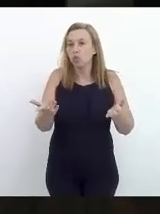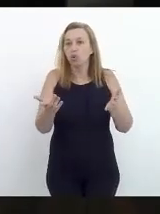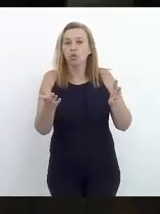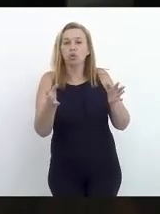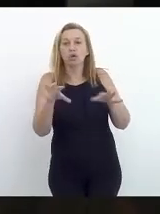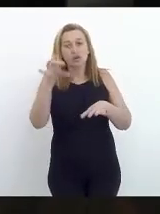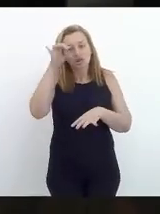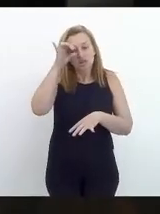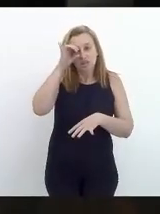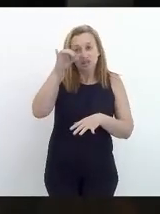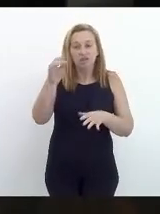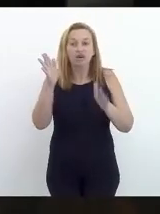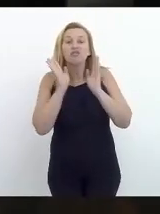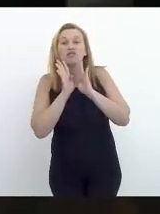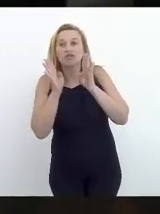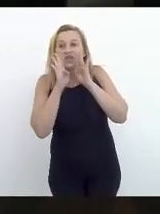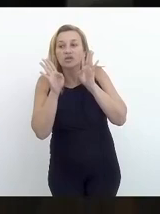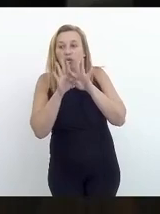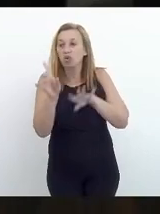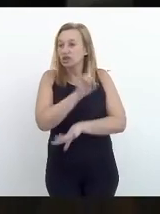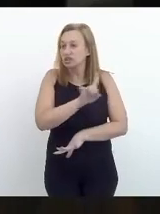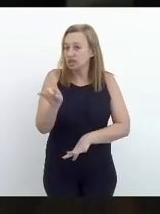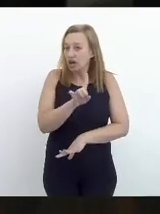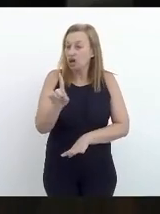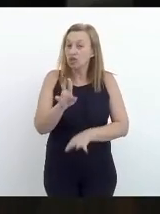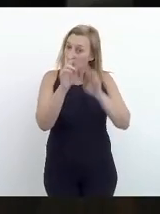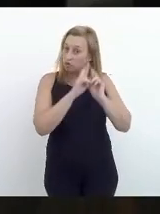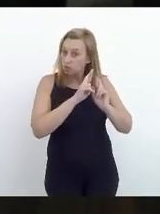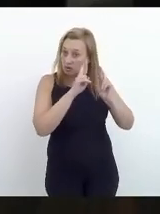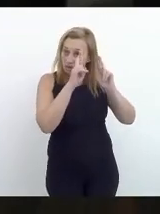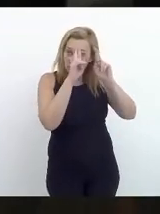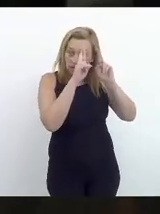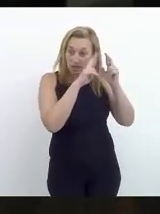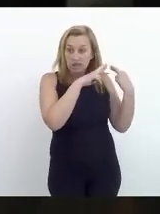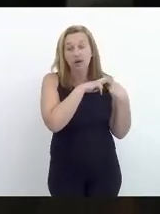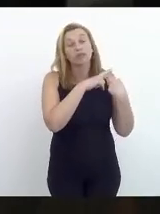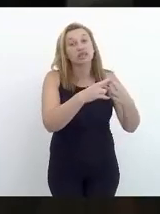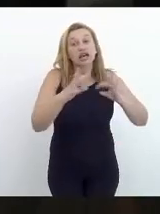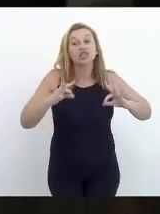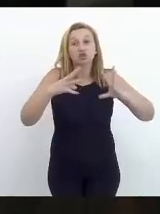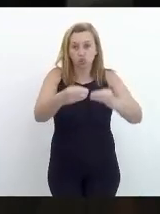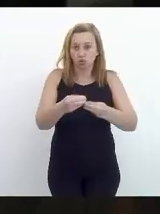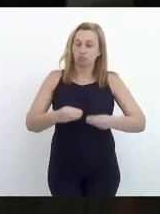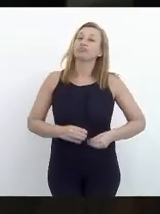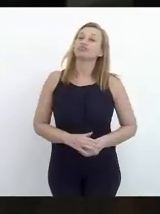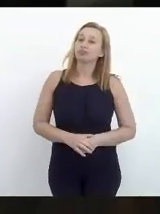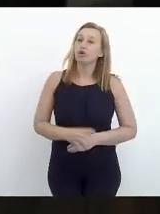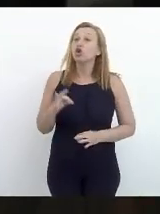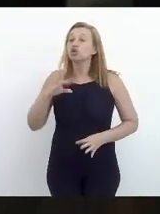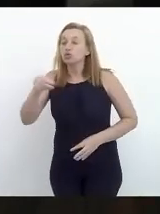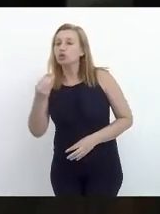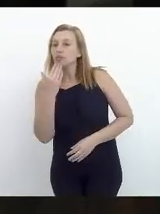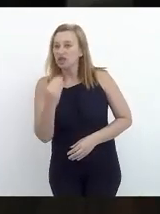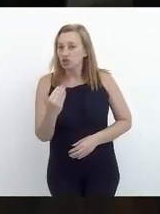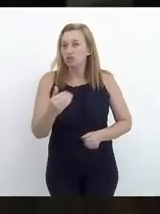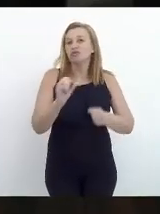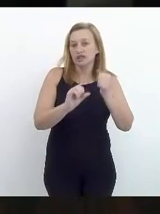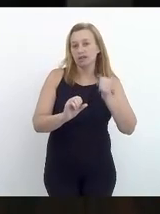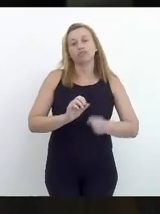fácil, nem o Facebook fácil. Porque tem que ter responsabilidade. Porque tudo que pediram, a gente fez.